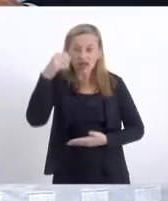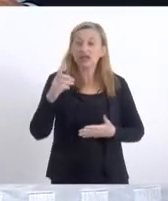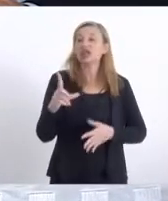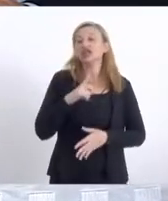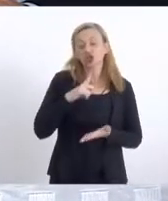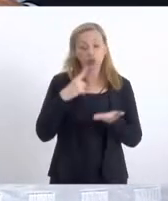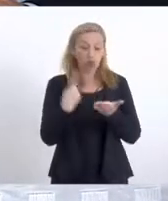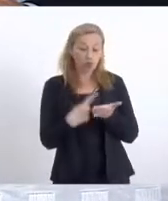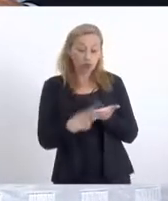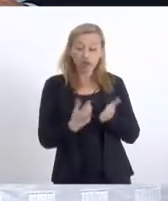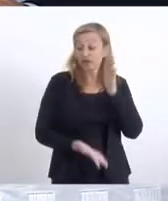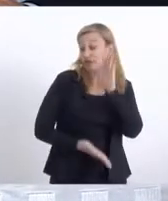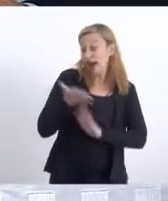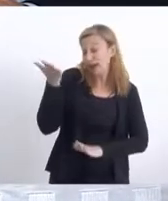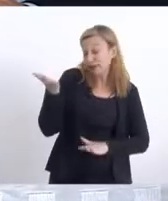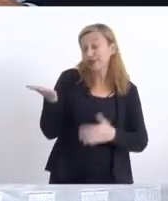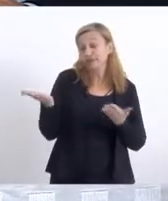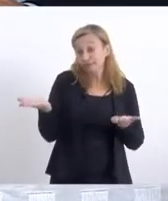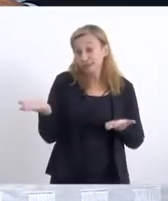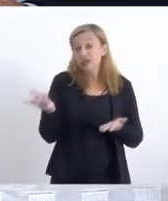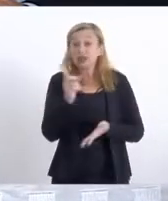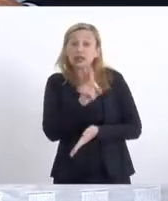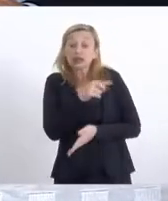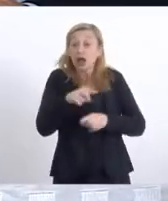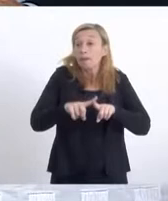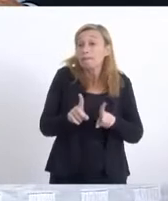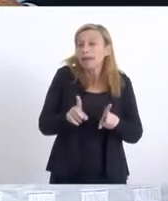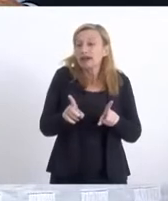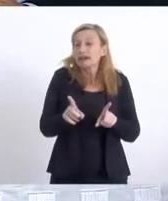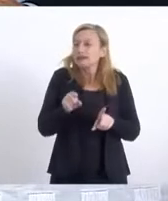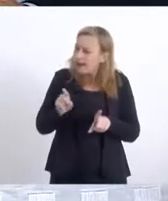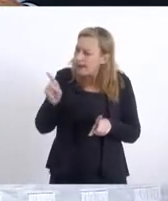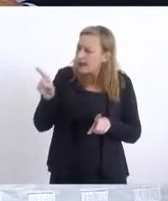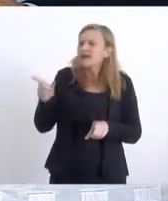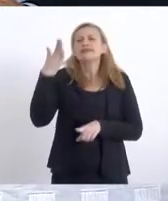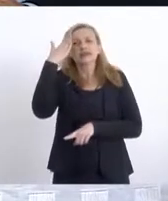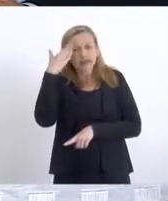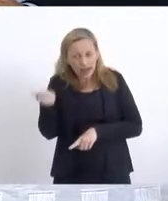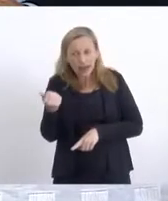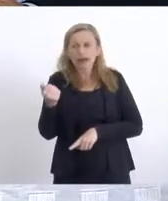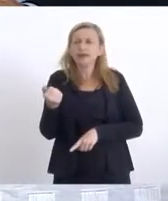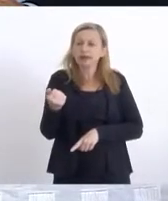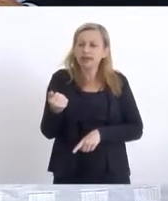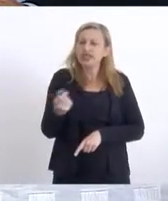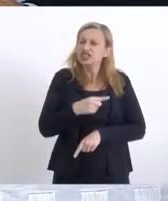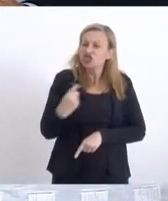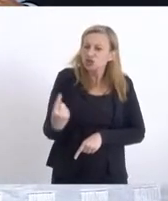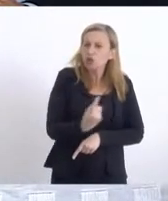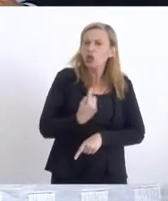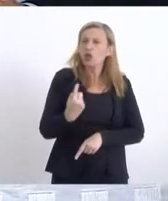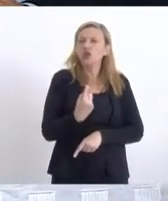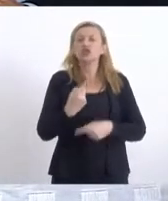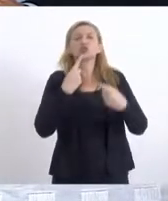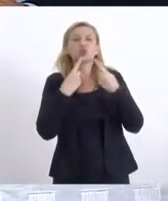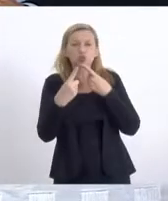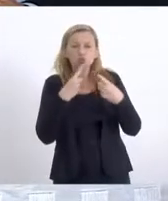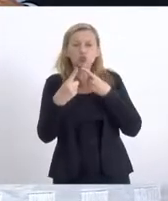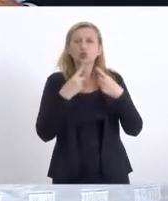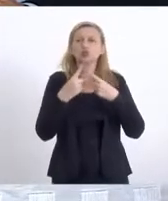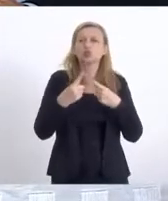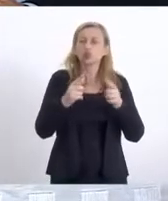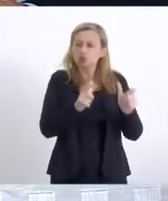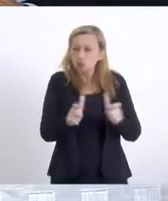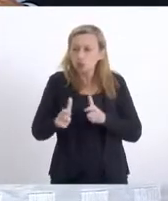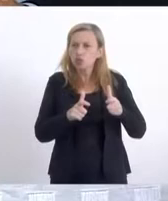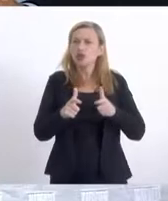compromisso de viagem, acabou cancelando, mas ele sabe das nossas discussões nas regiões, a